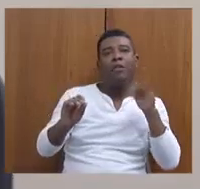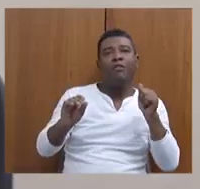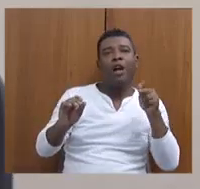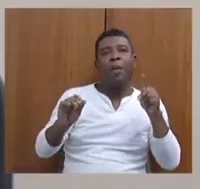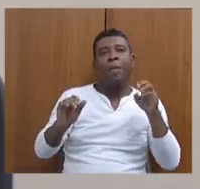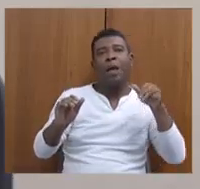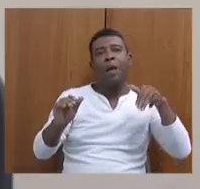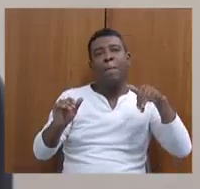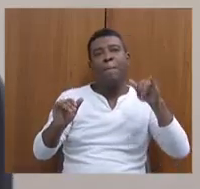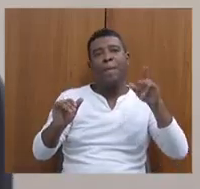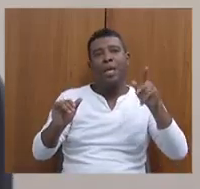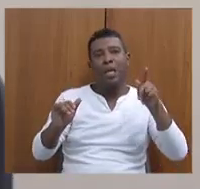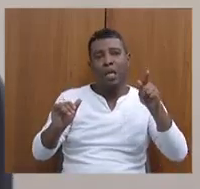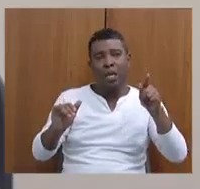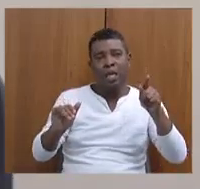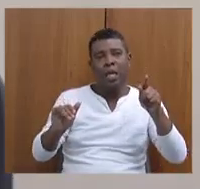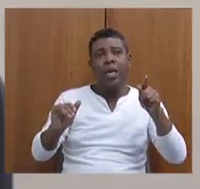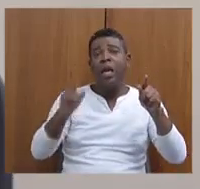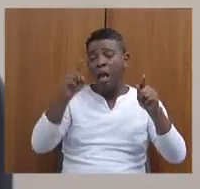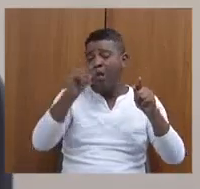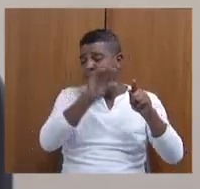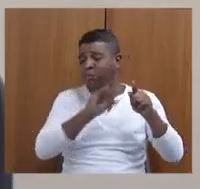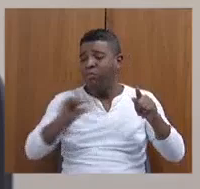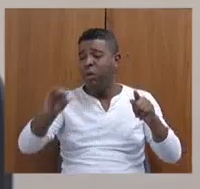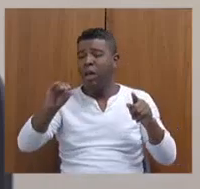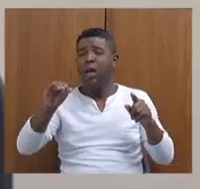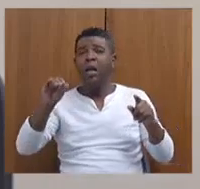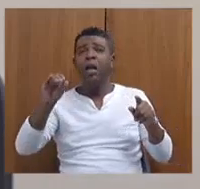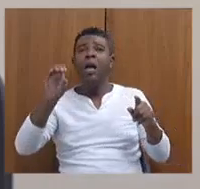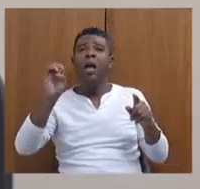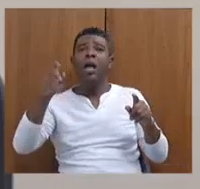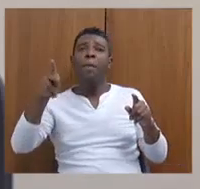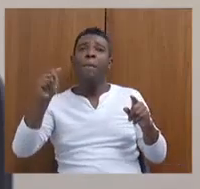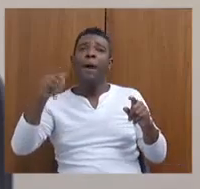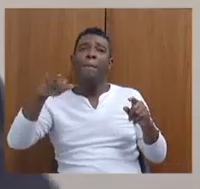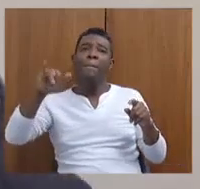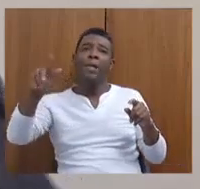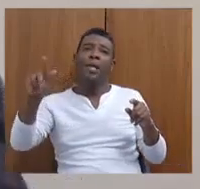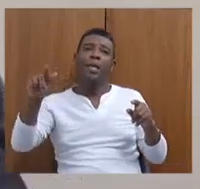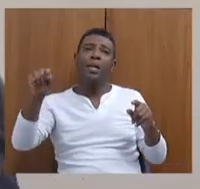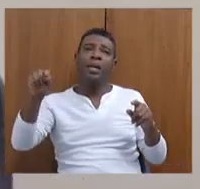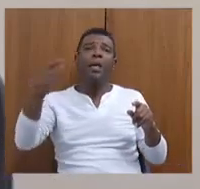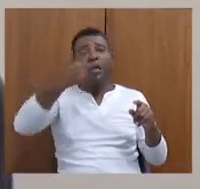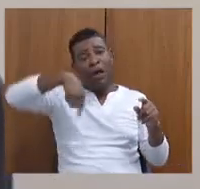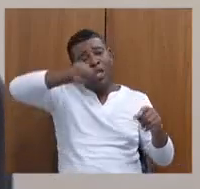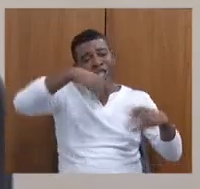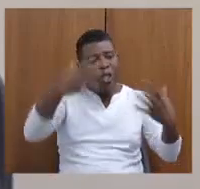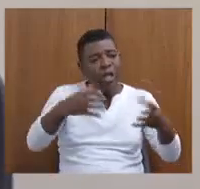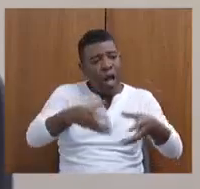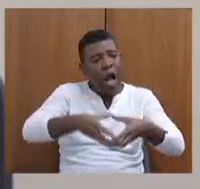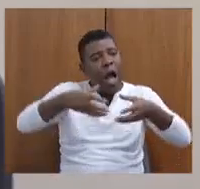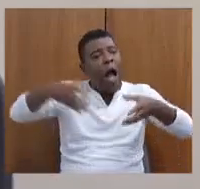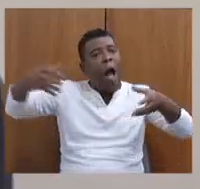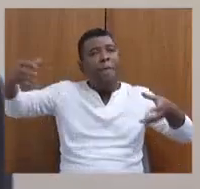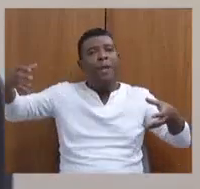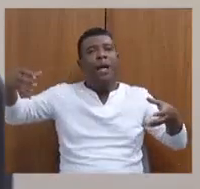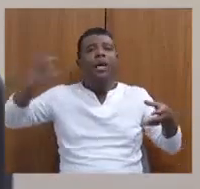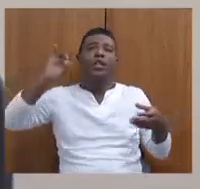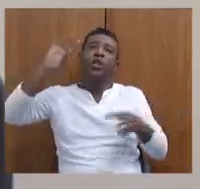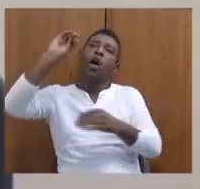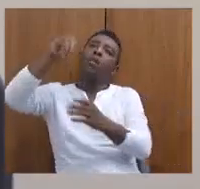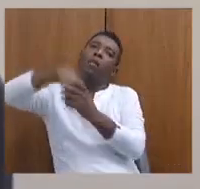para estudos que a EPAMIG faz ali no seu entorno até a gente queria ampliar né Para Além da